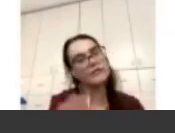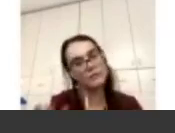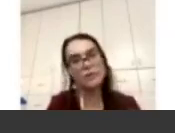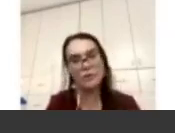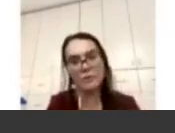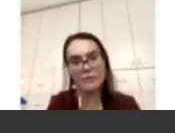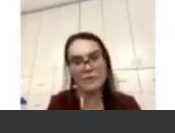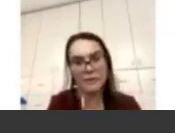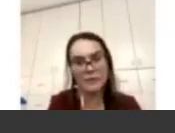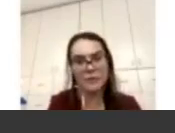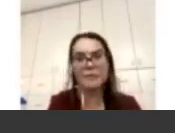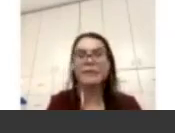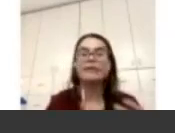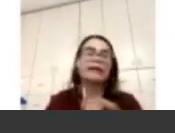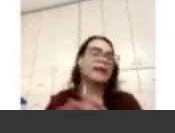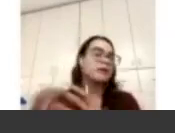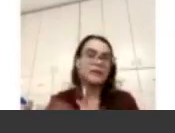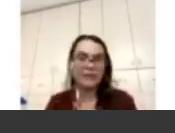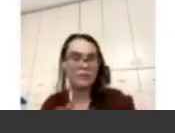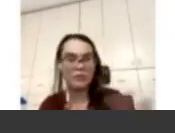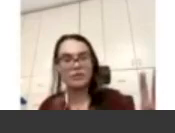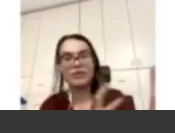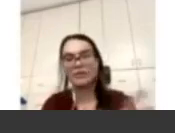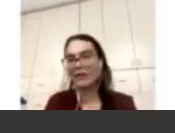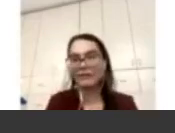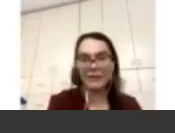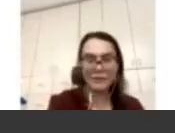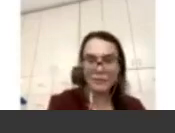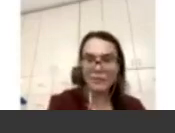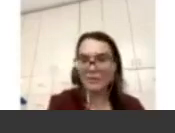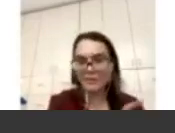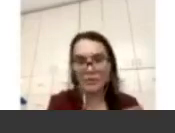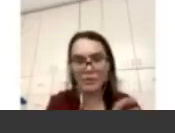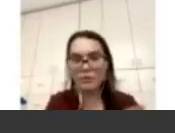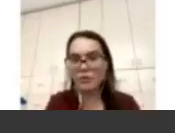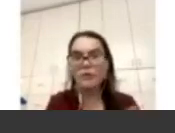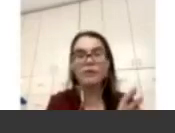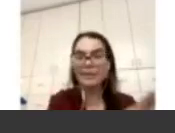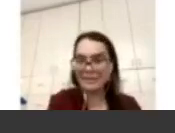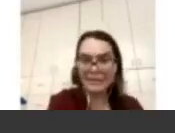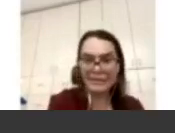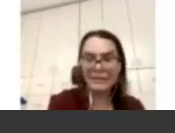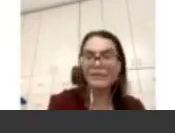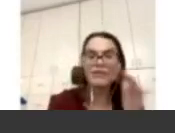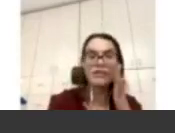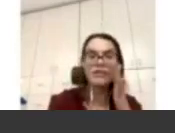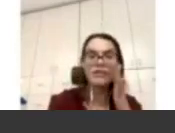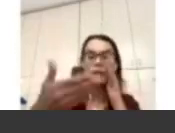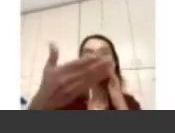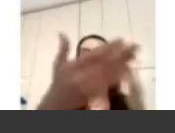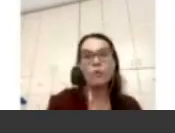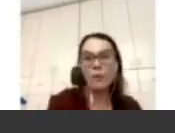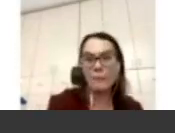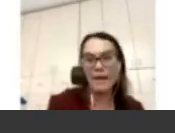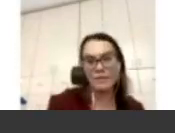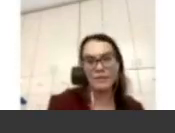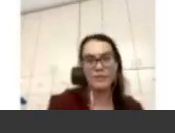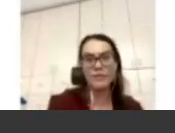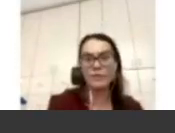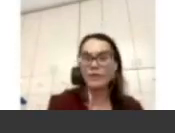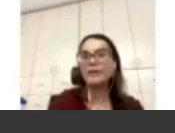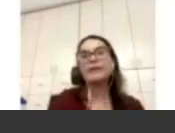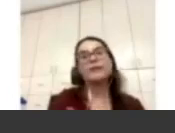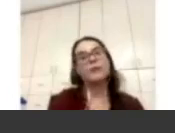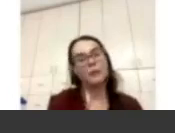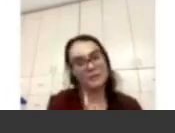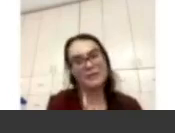vez que nós temos outros problemas de saúde. Tá aí o exemplo de quando a gente estava lá em 2017, 2018 da Zika, em que a gente adaptou uma página para